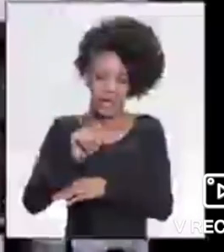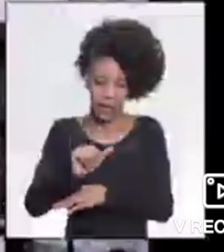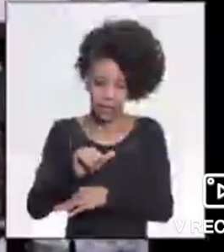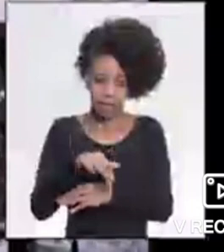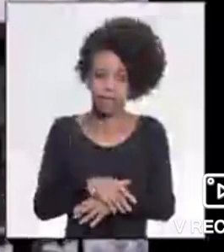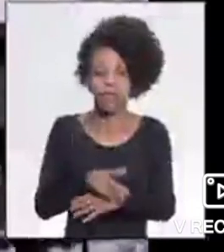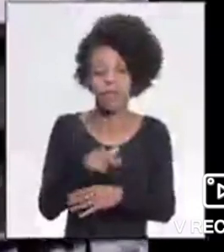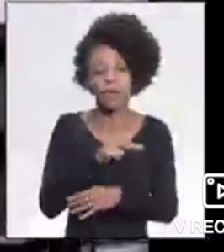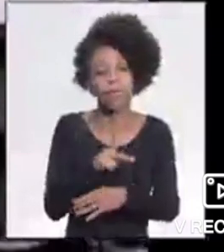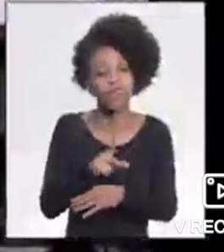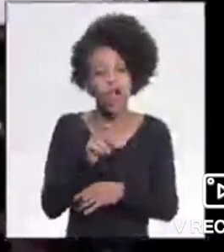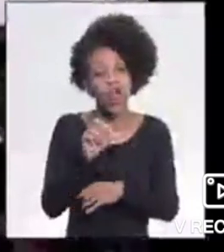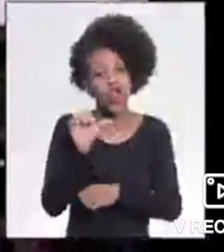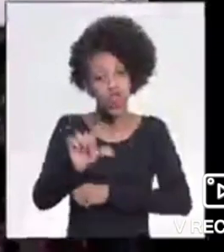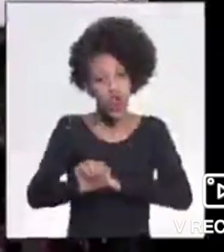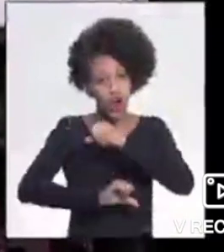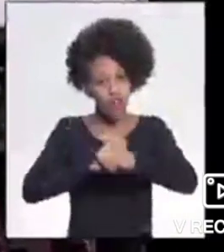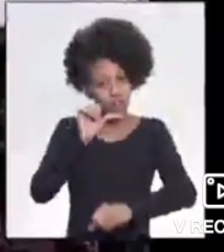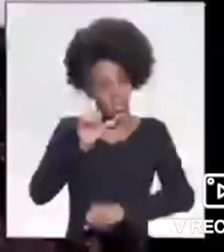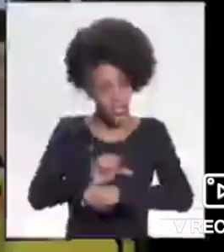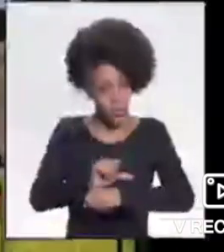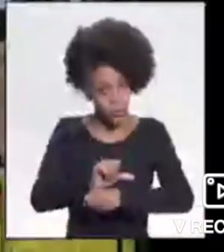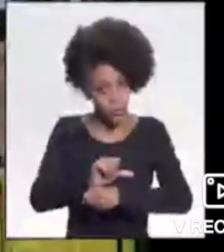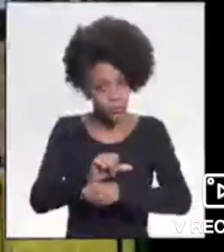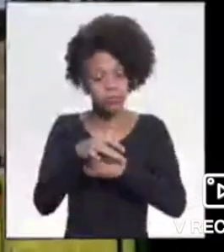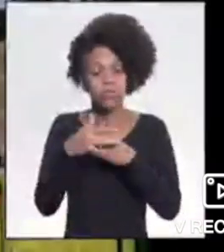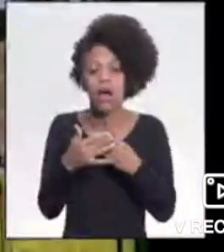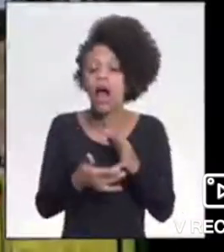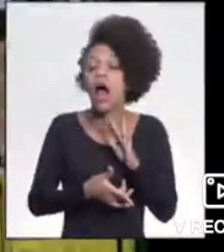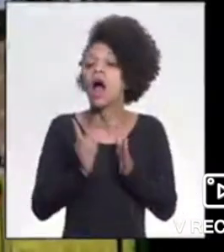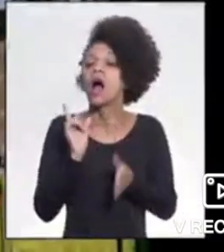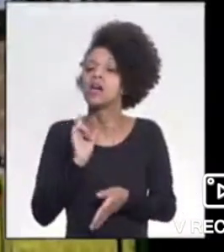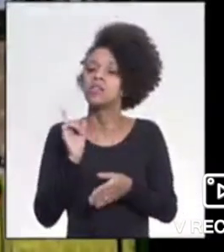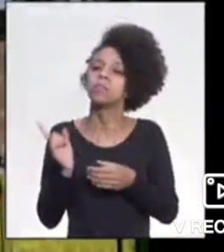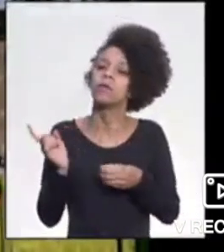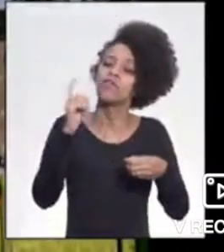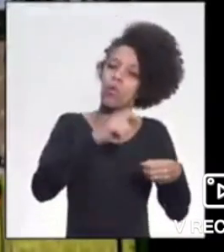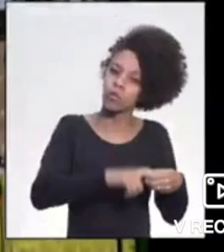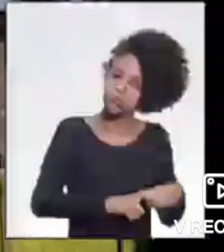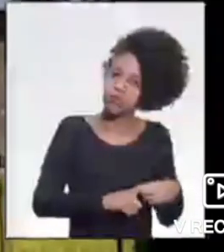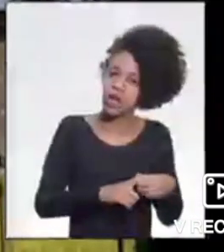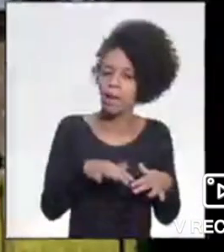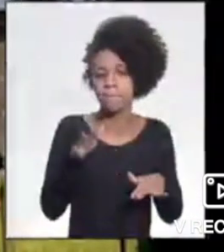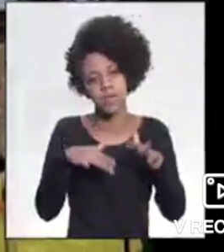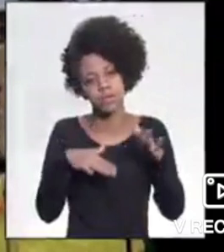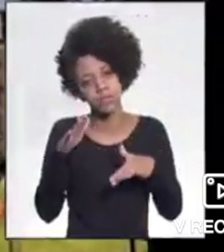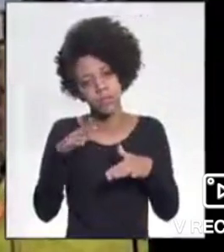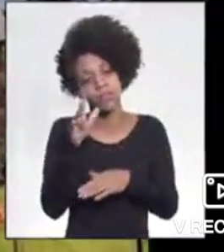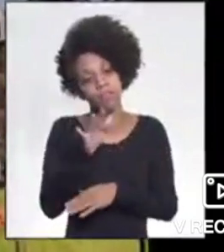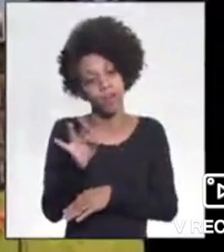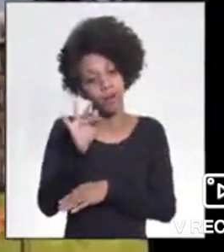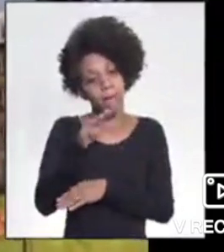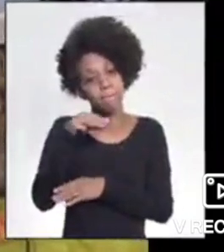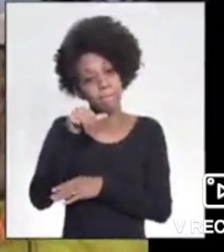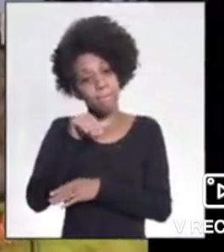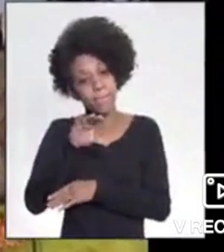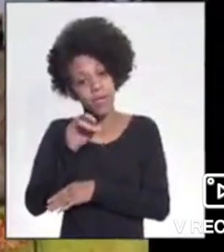professor da instituição por 9 anos antes de retornar em 1907 para a Inglaterra, mais precisamente para a Universidade de